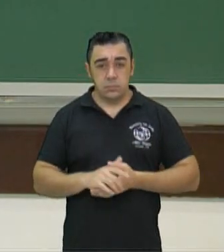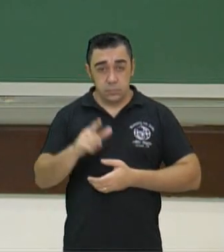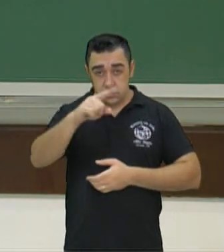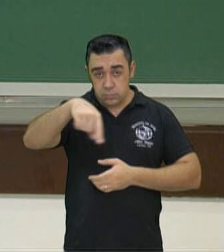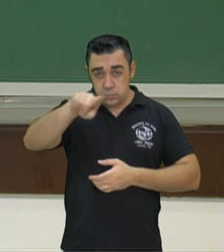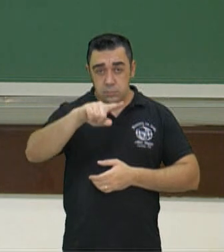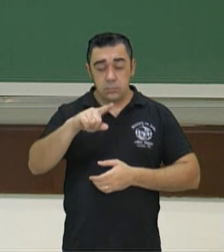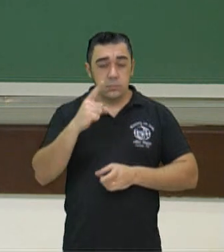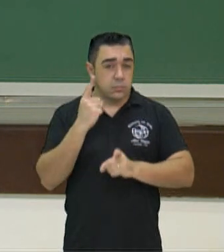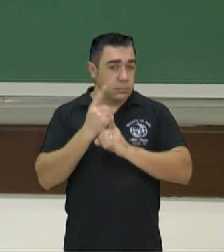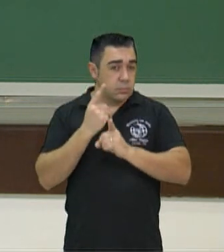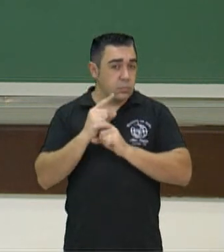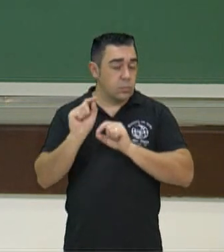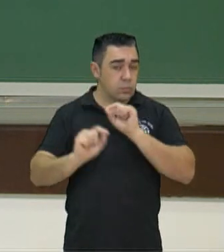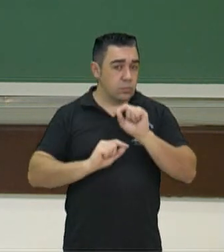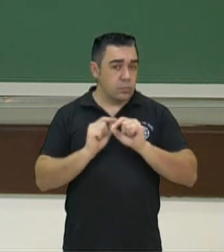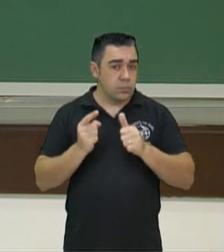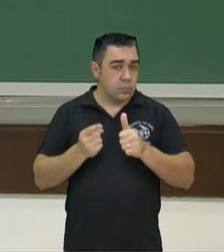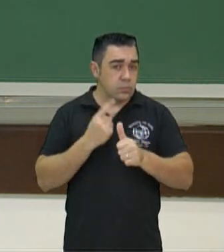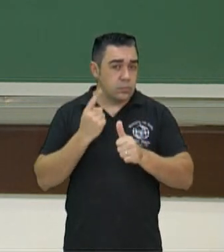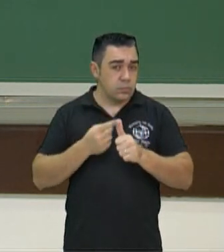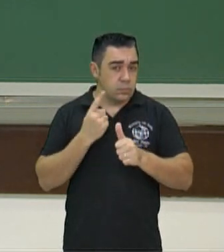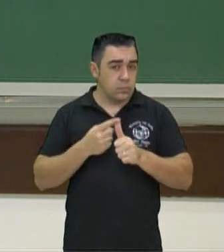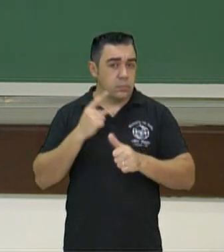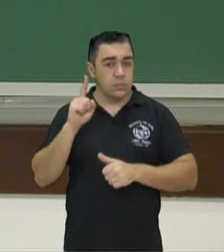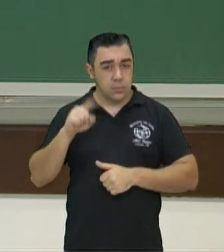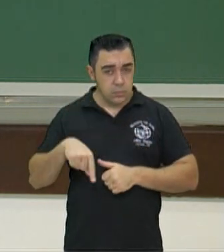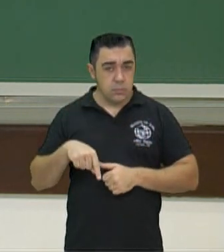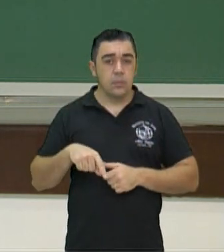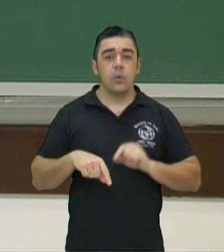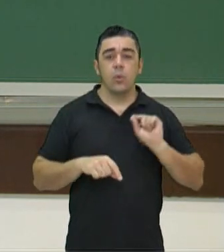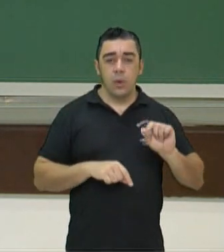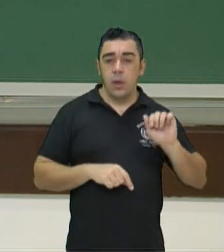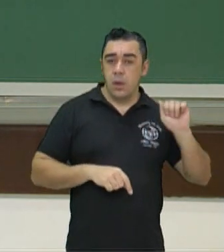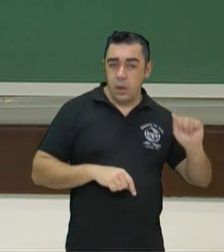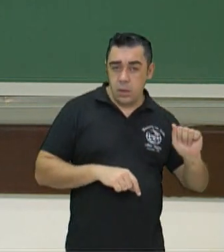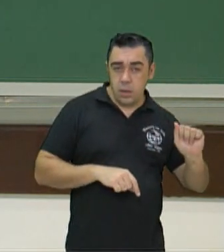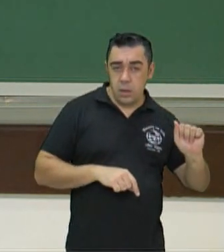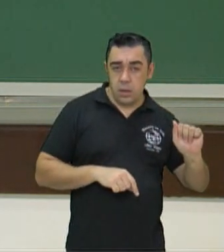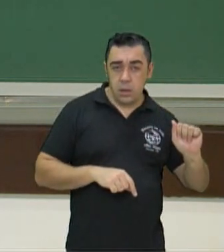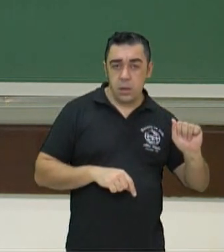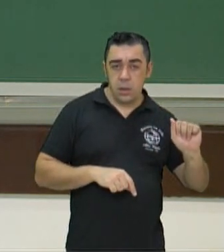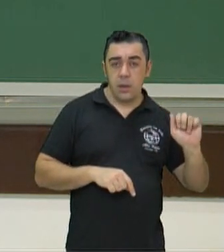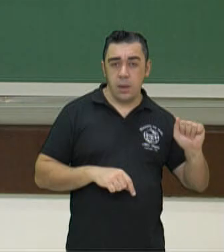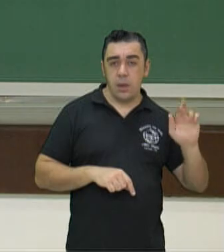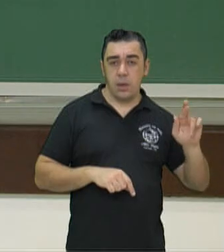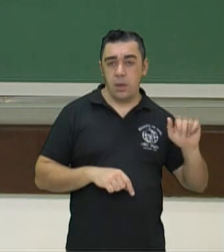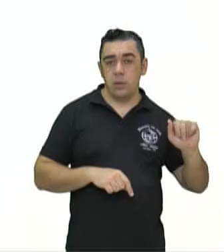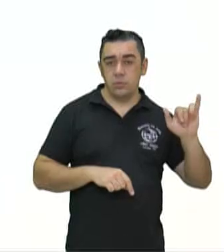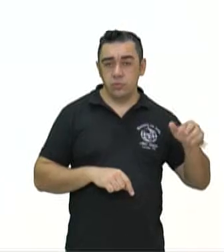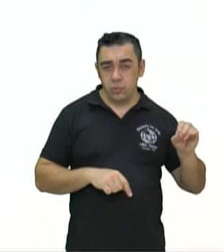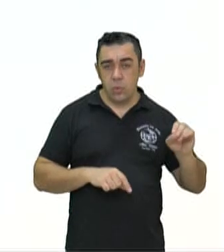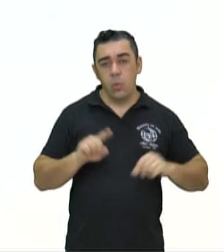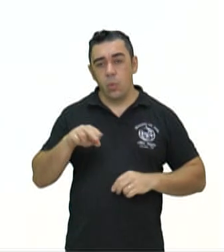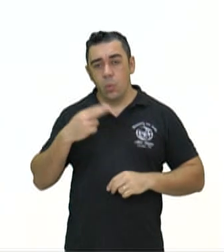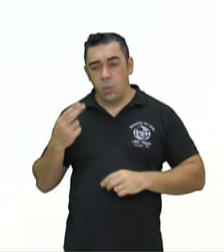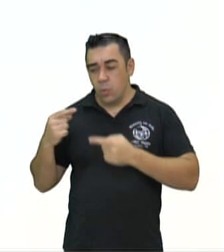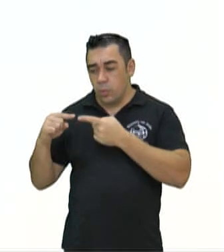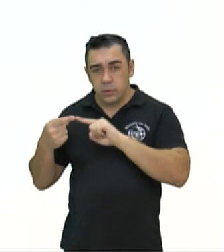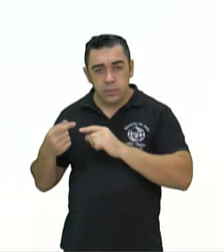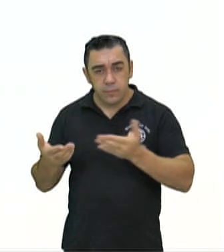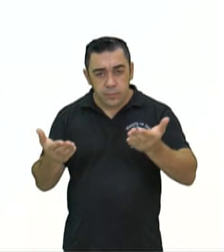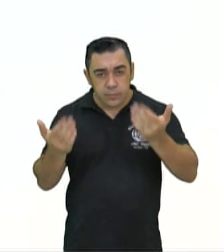que descobrir primeiro se é arranjo ou combinação e depois vocês vão resolver. Vamos lá,